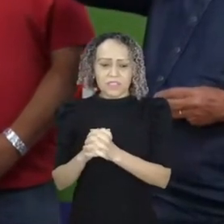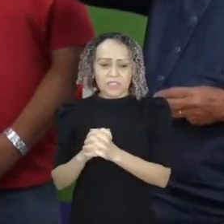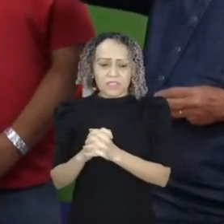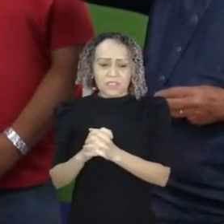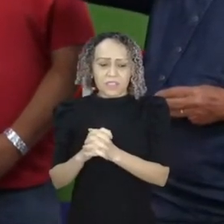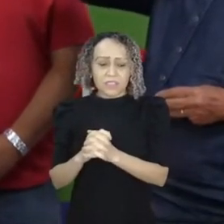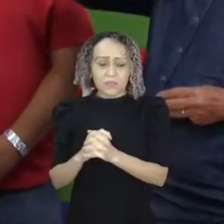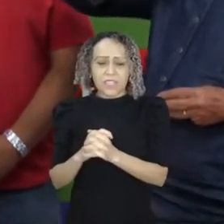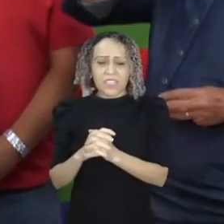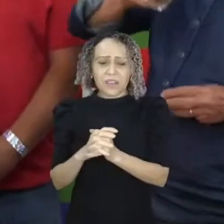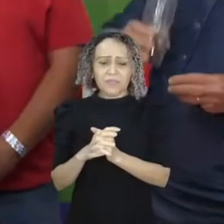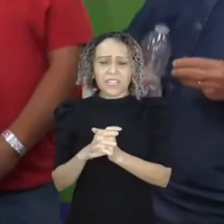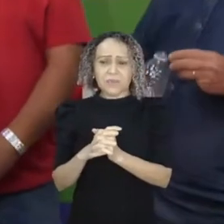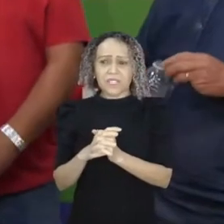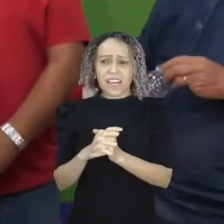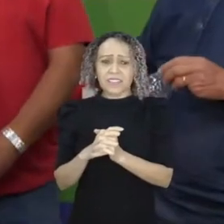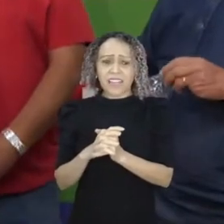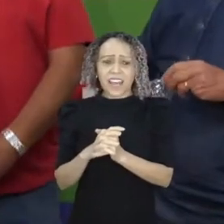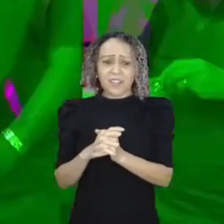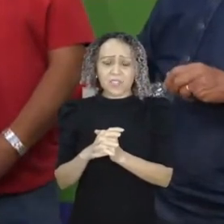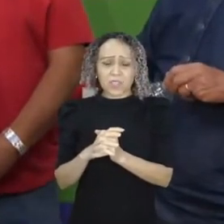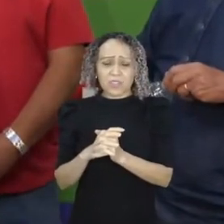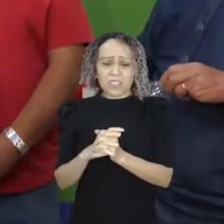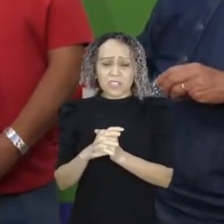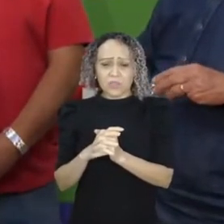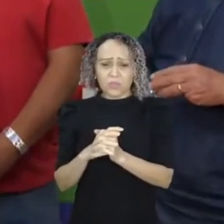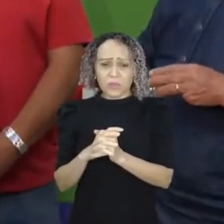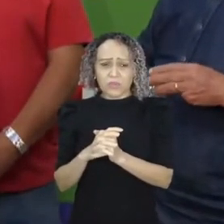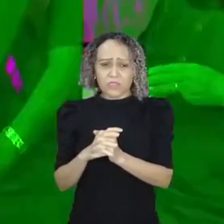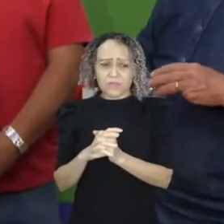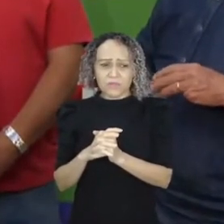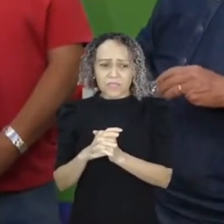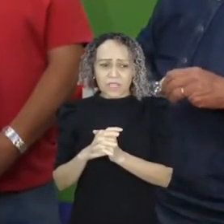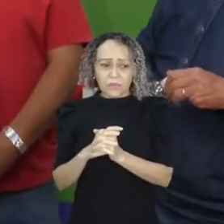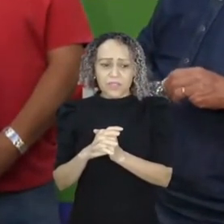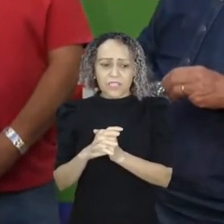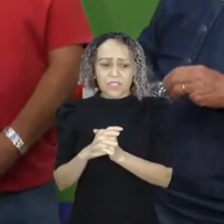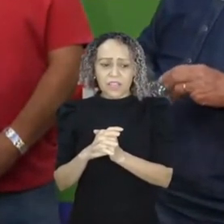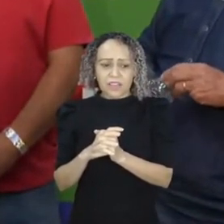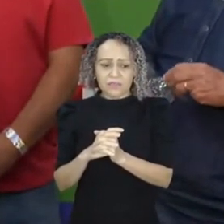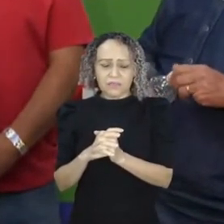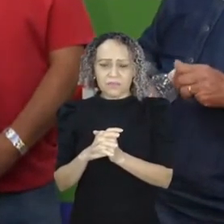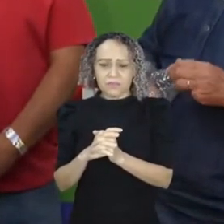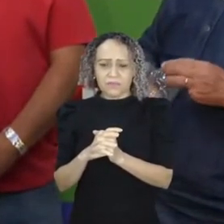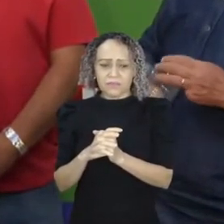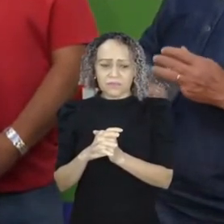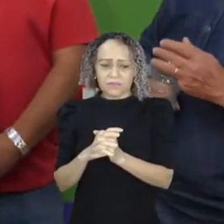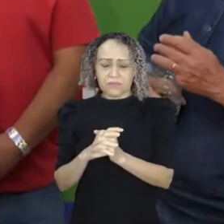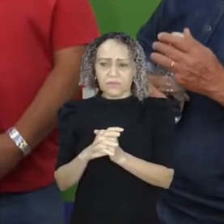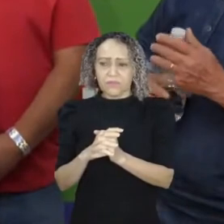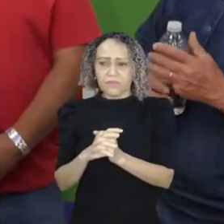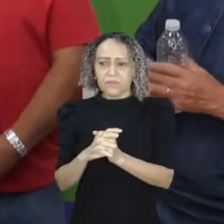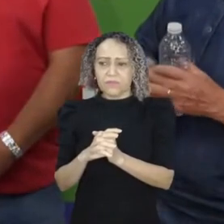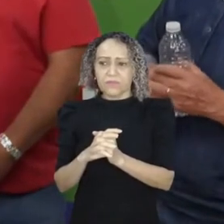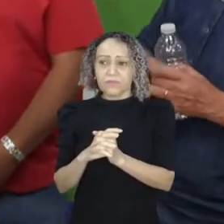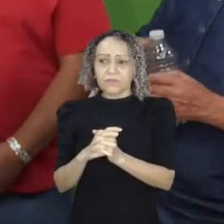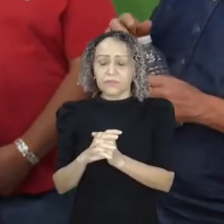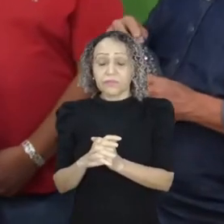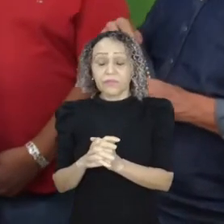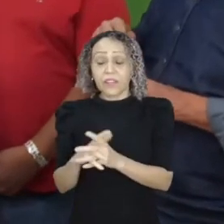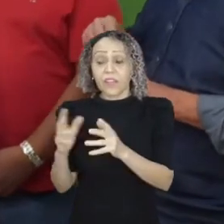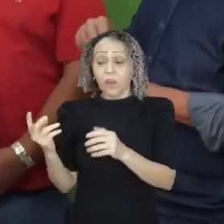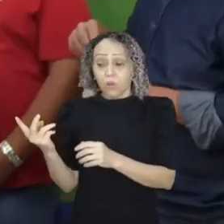Claro. Todo o tempo do candidato ao senador, do Rodrigo, foi utilizado para contra